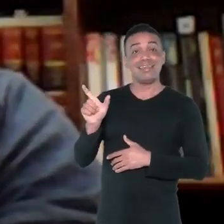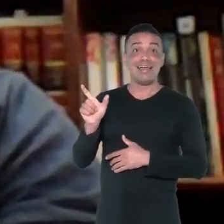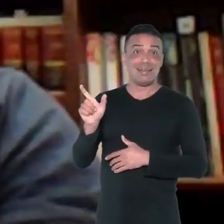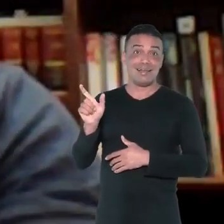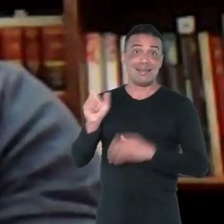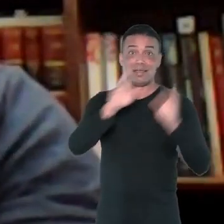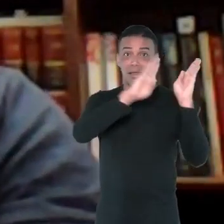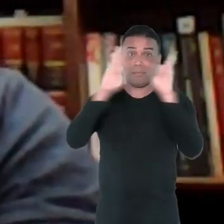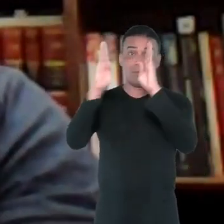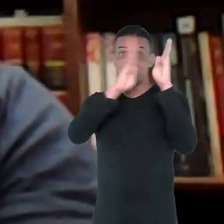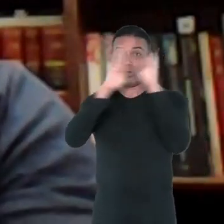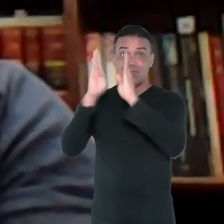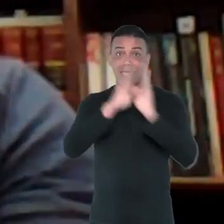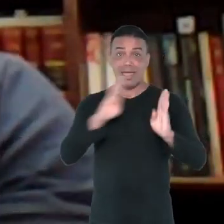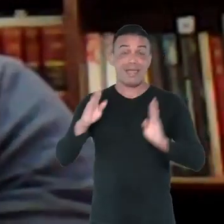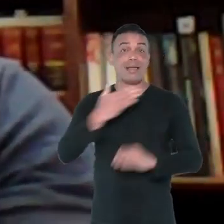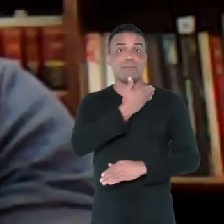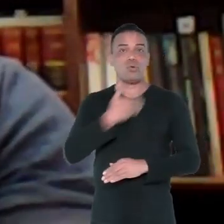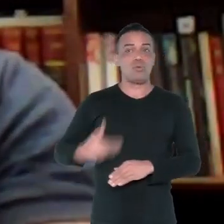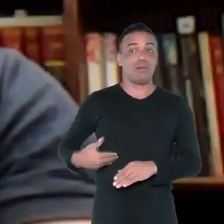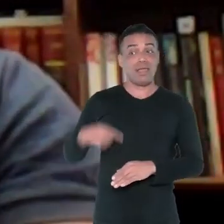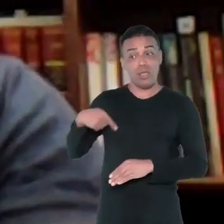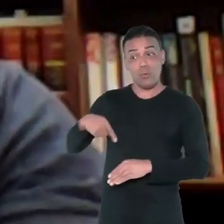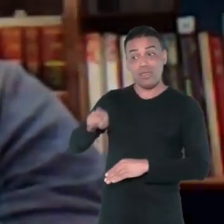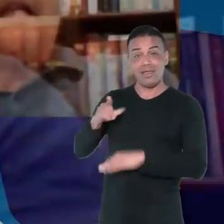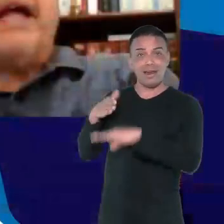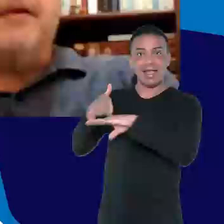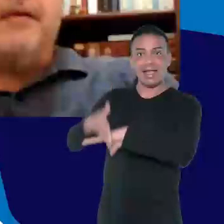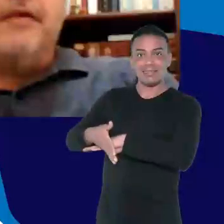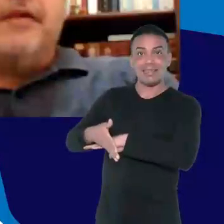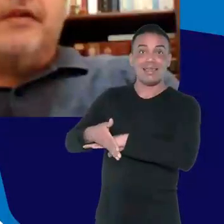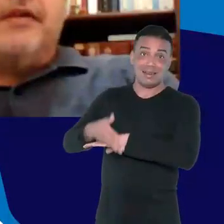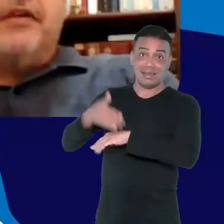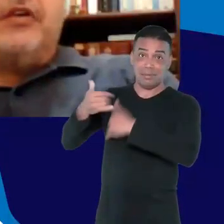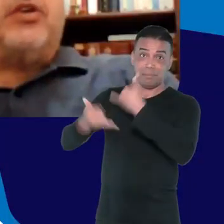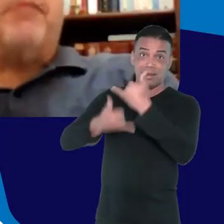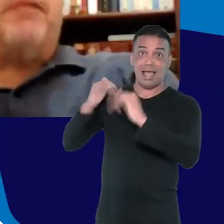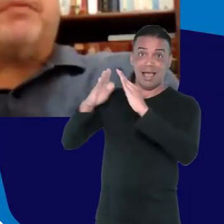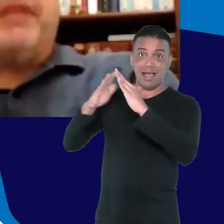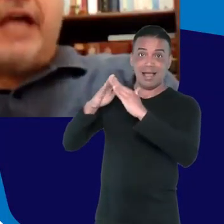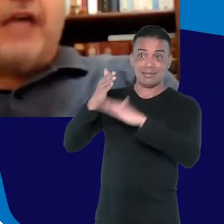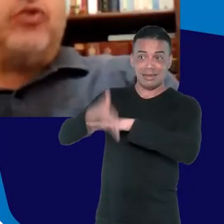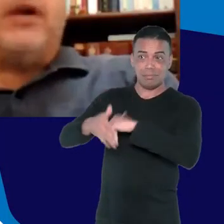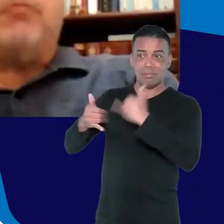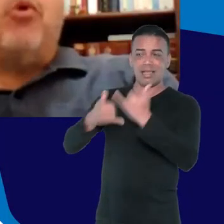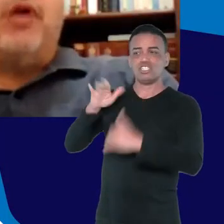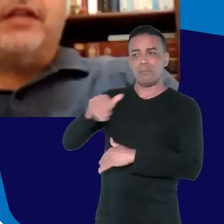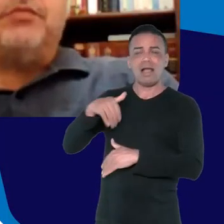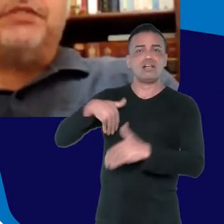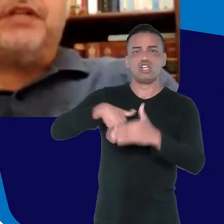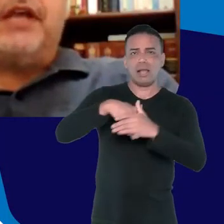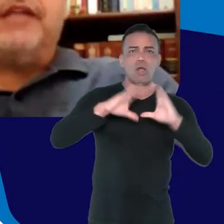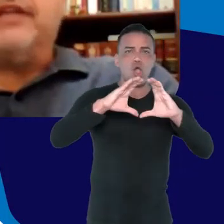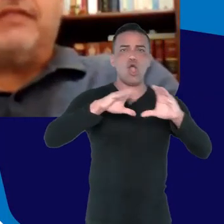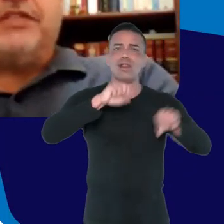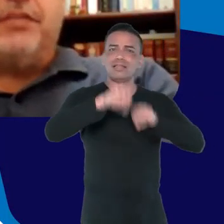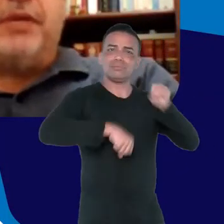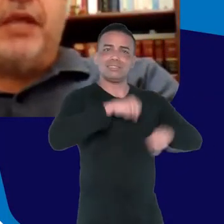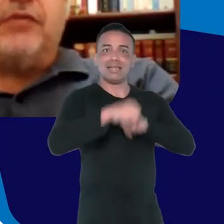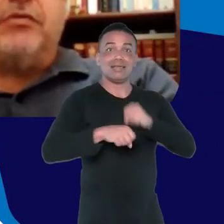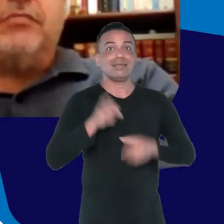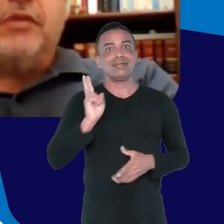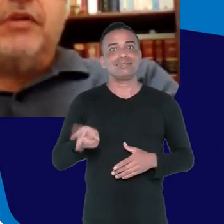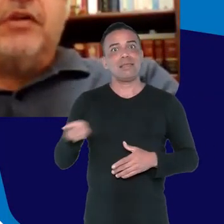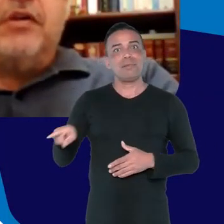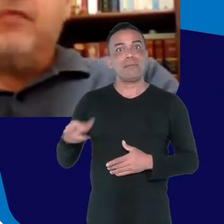pública, e eu ia na casa dele brincar, ia chamar ele para brincar, jogar bola, andar de bicicleta, e ele estava sempre